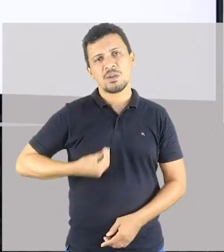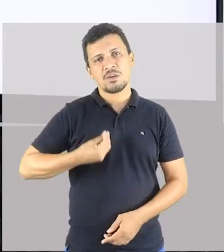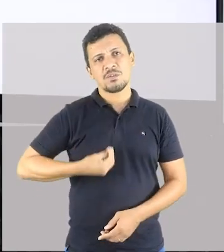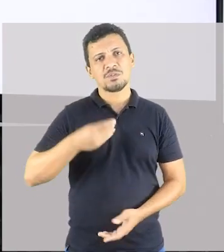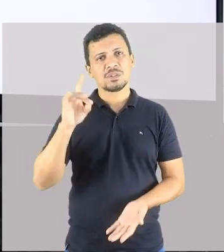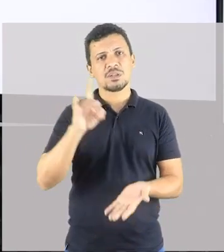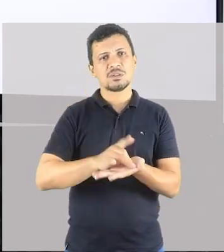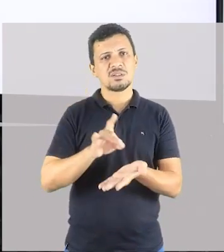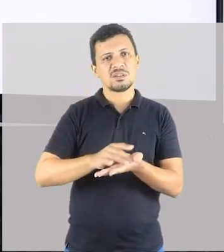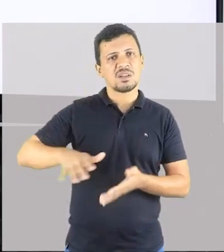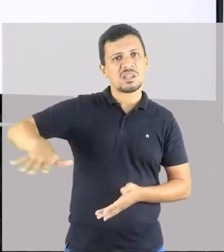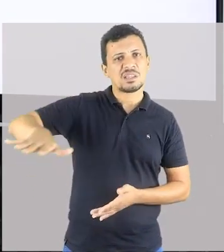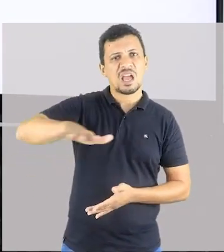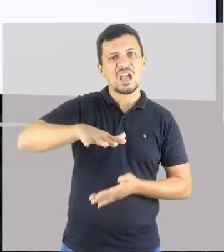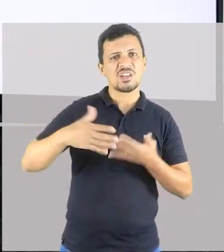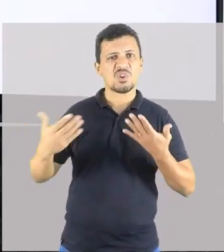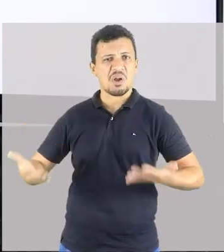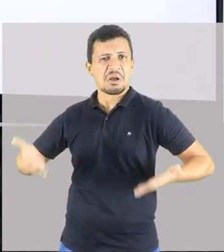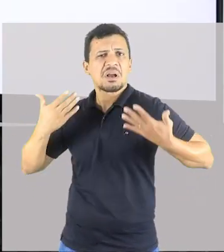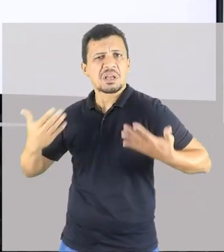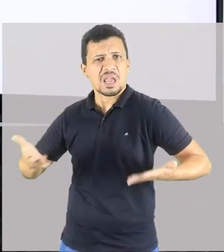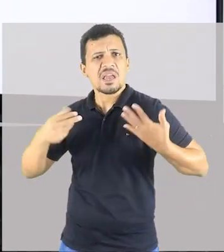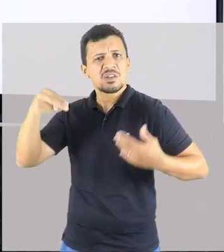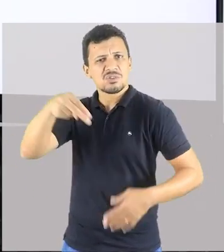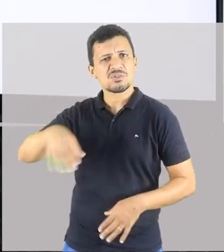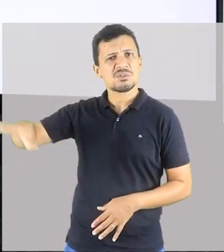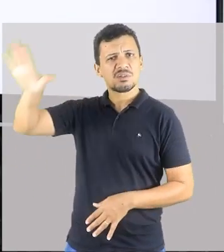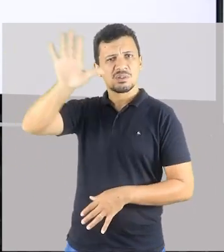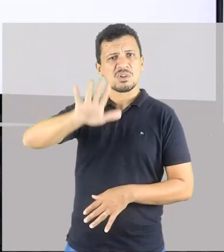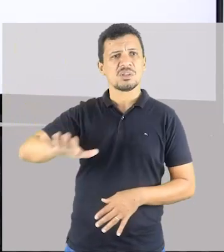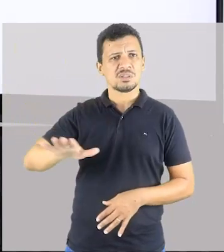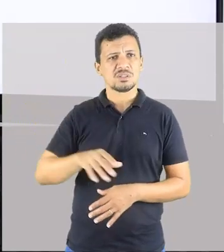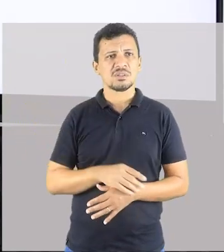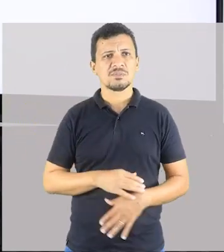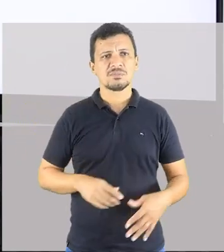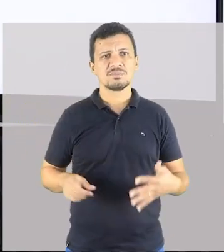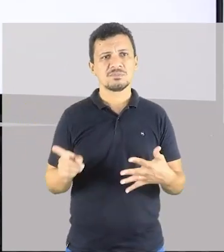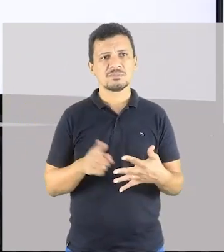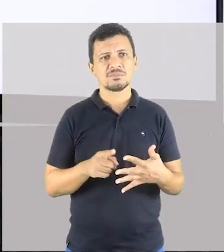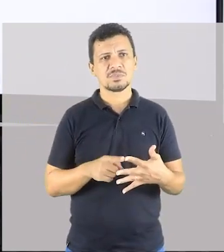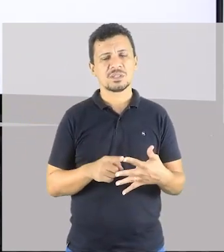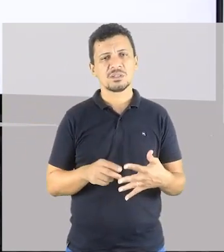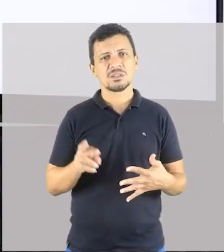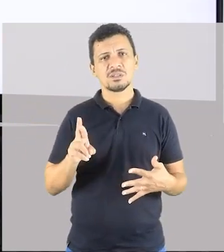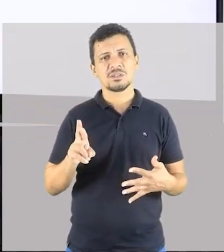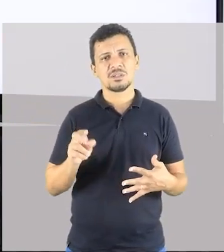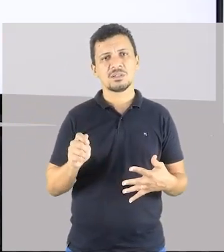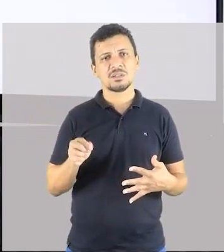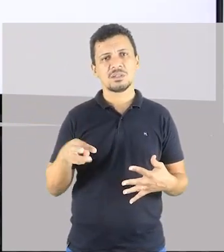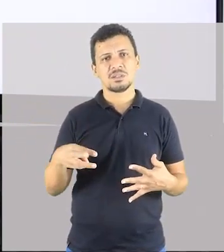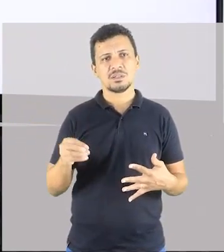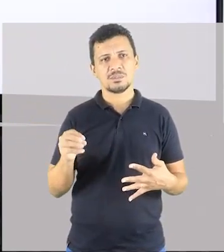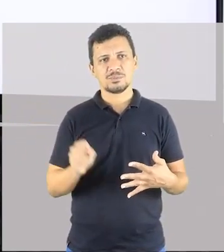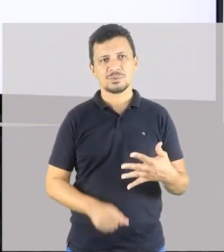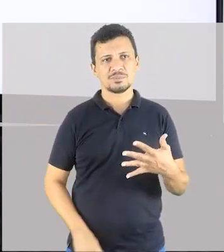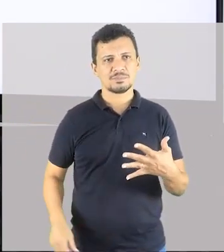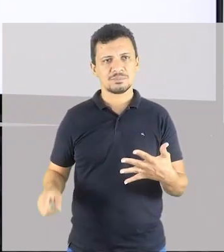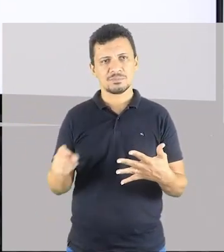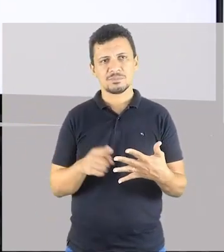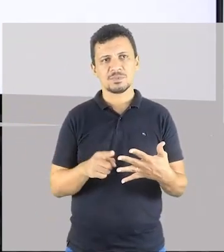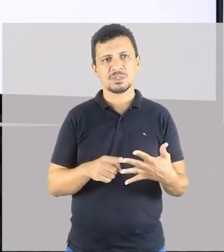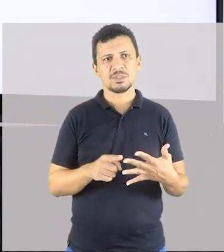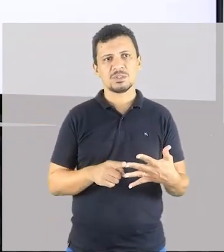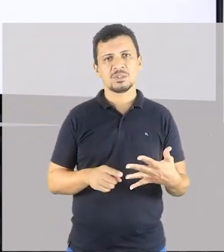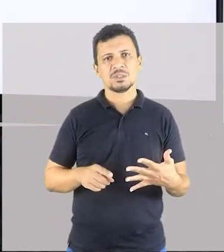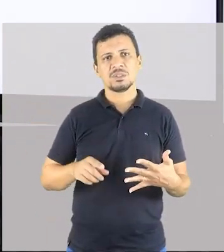do sertão nordestino, né? Então, por isso, a questão dos regionalismos, Graciliano Ramos também, certo? José